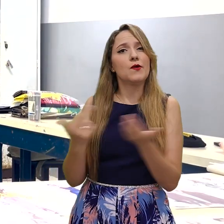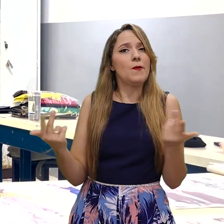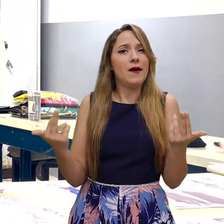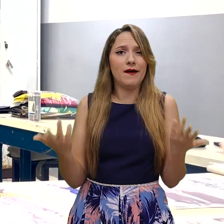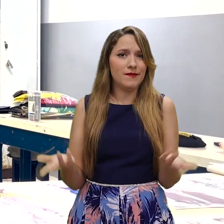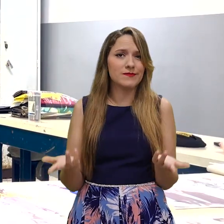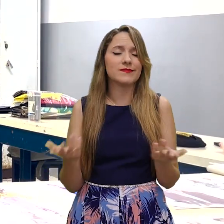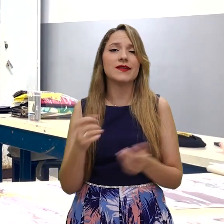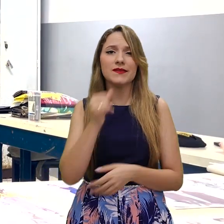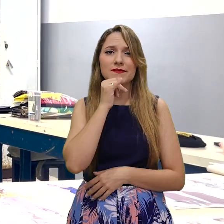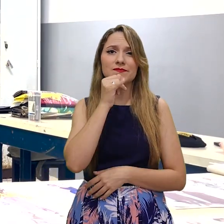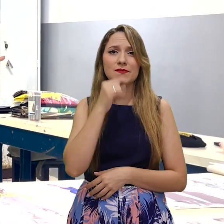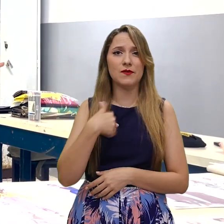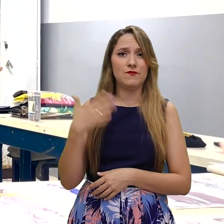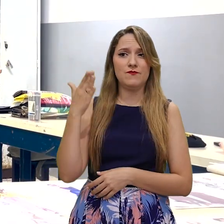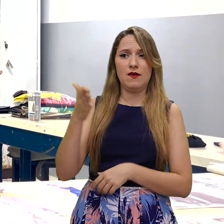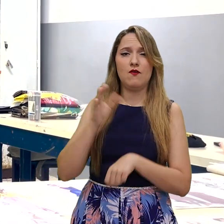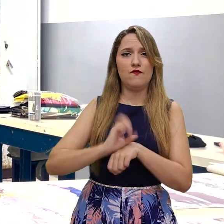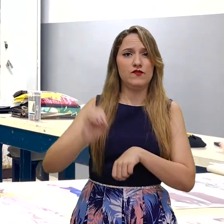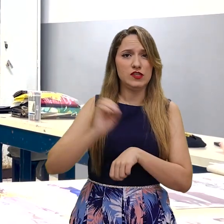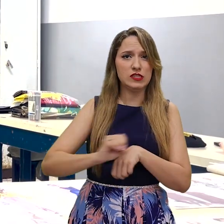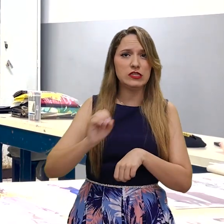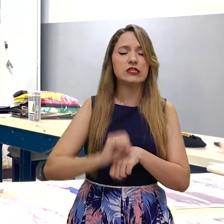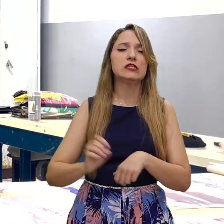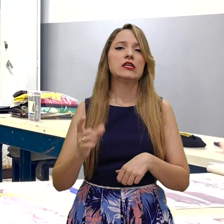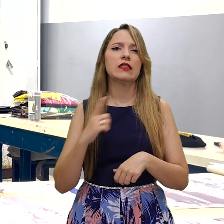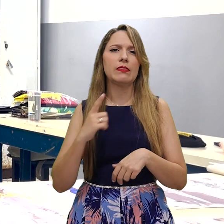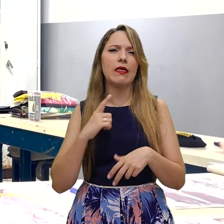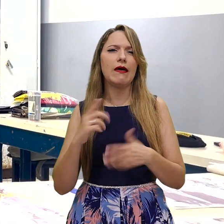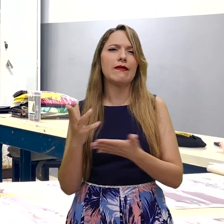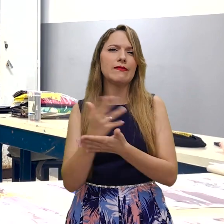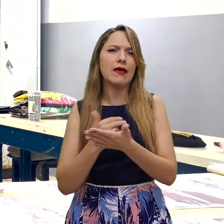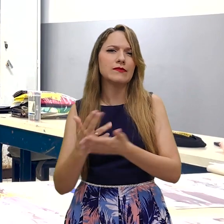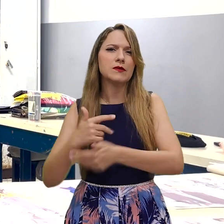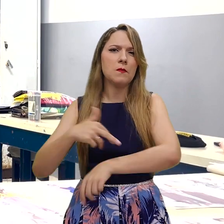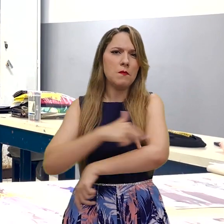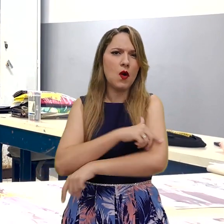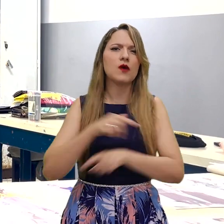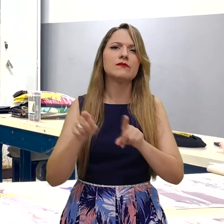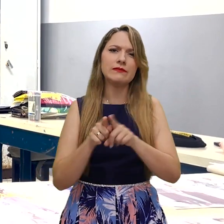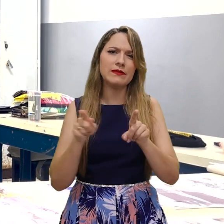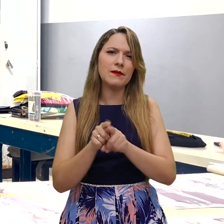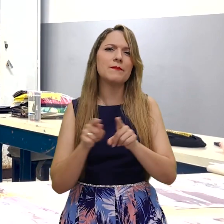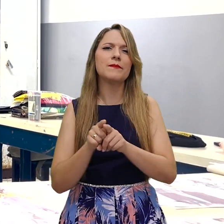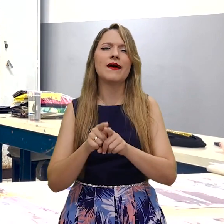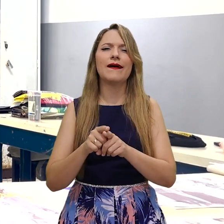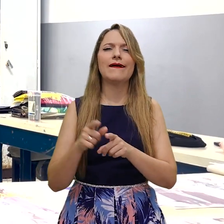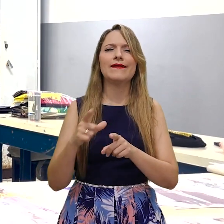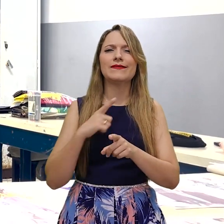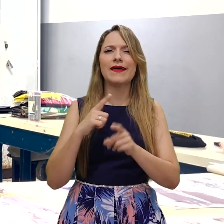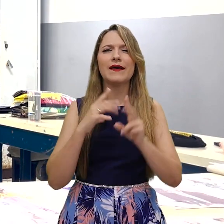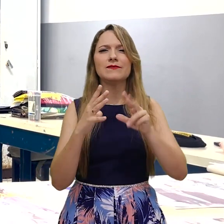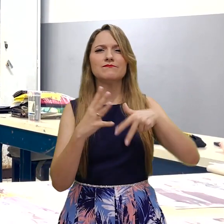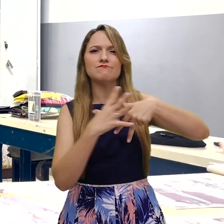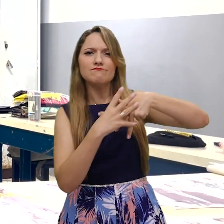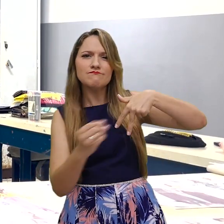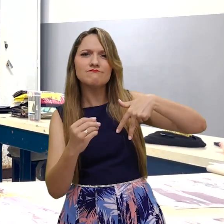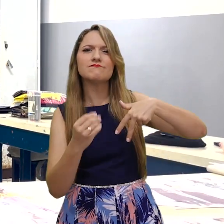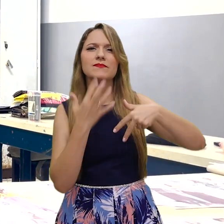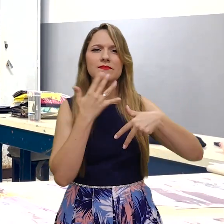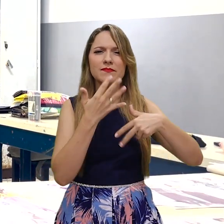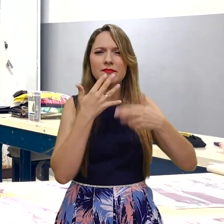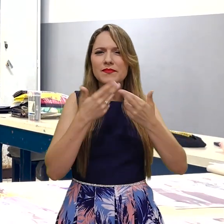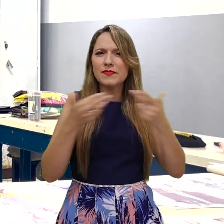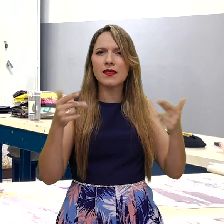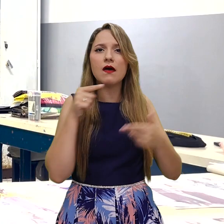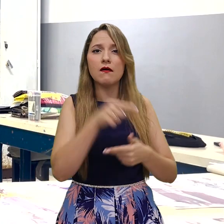moda quanto a aquarela fashion, não tem pré-requisito. O que existe mesmo é a vontade, é o desejo de